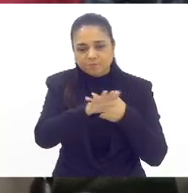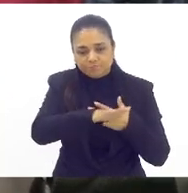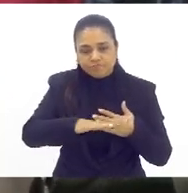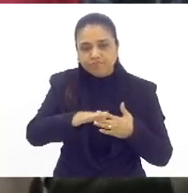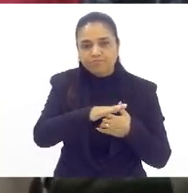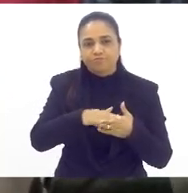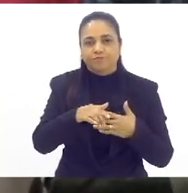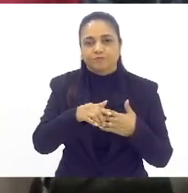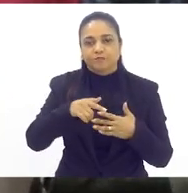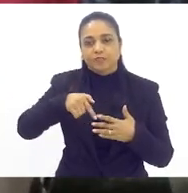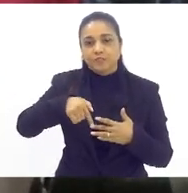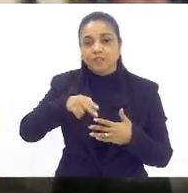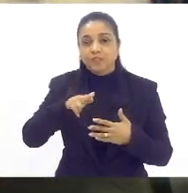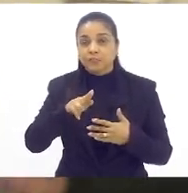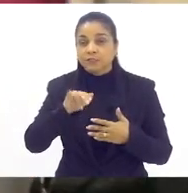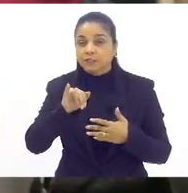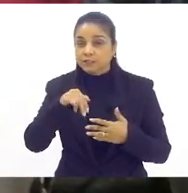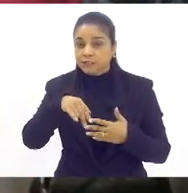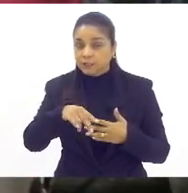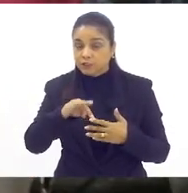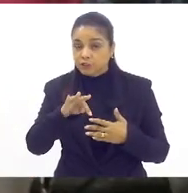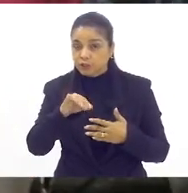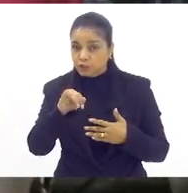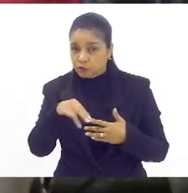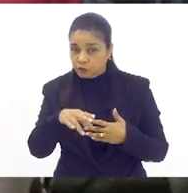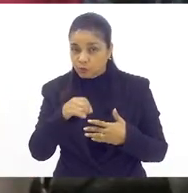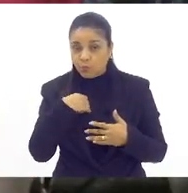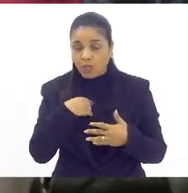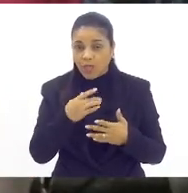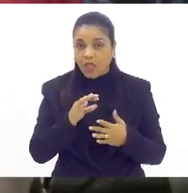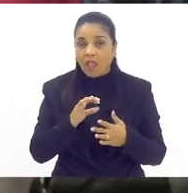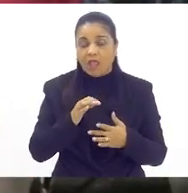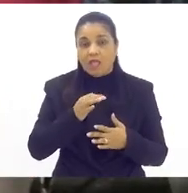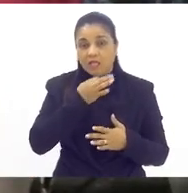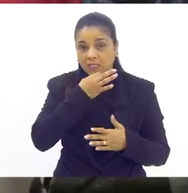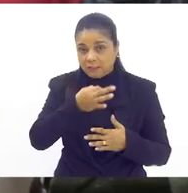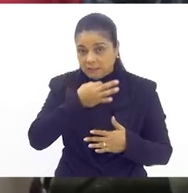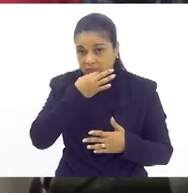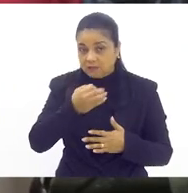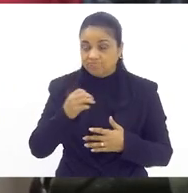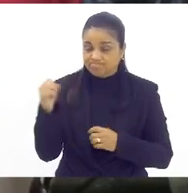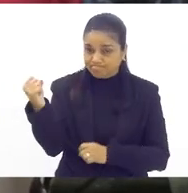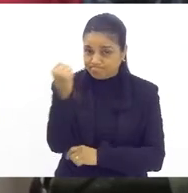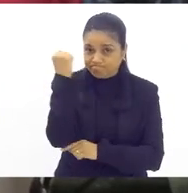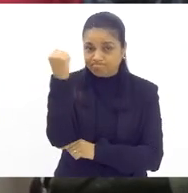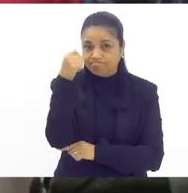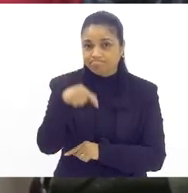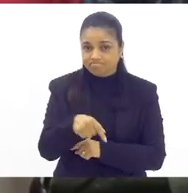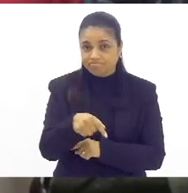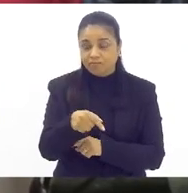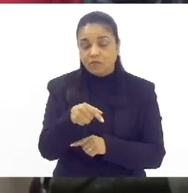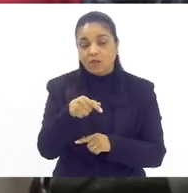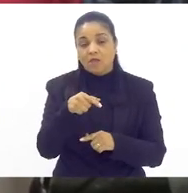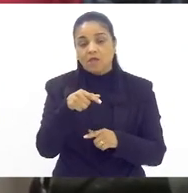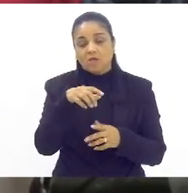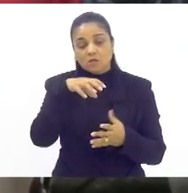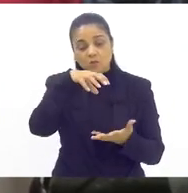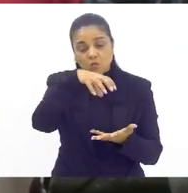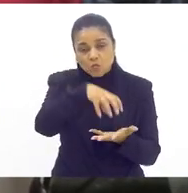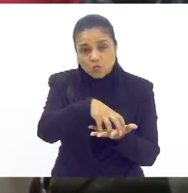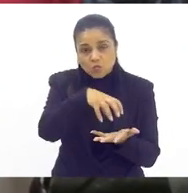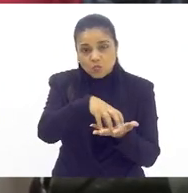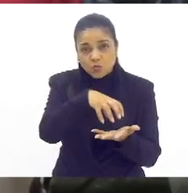Campo a situação é tão trágica ao ponto de uma das unidades que funcionava no fundo da